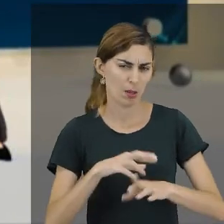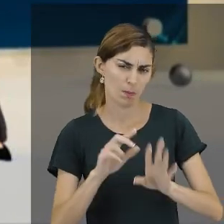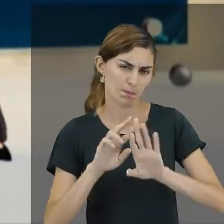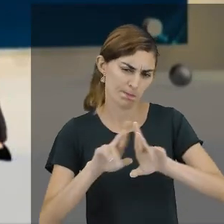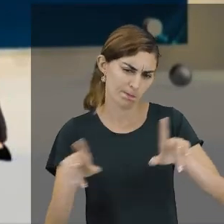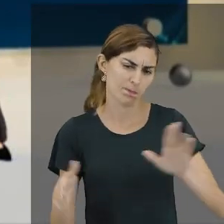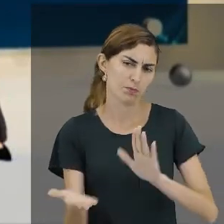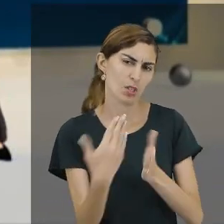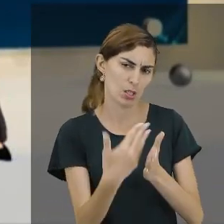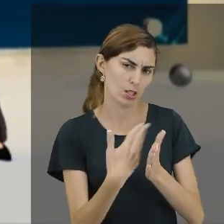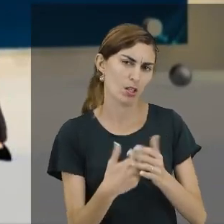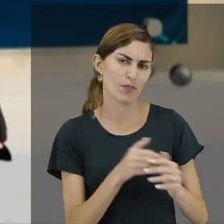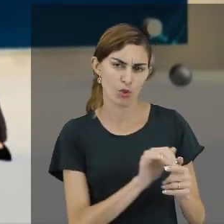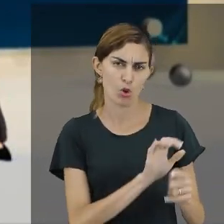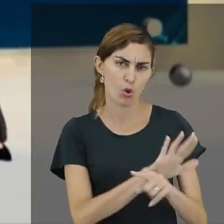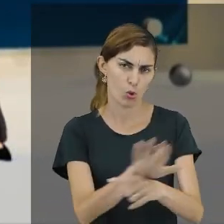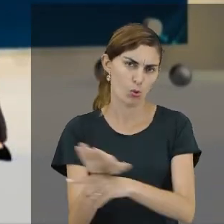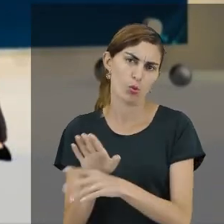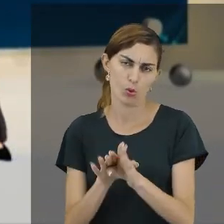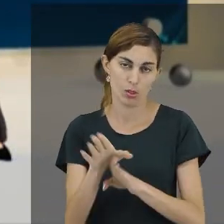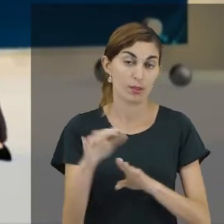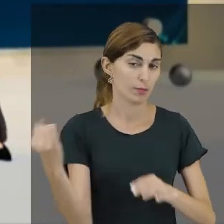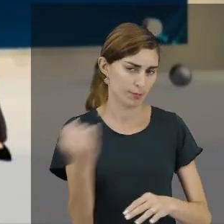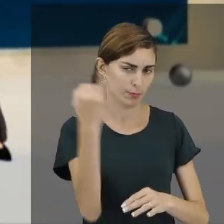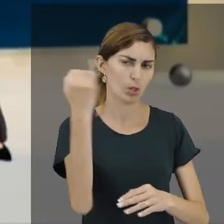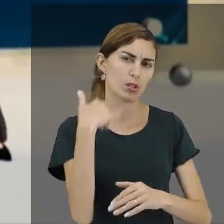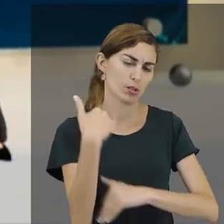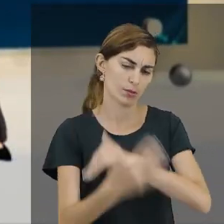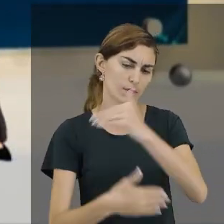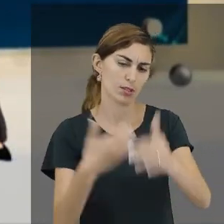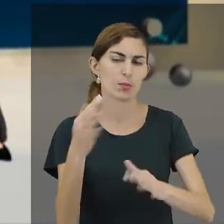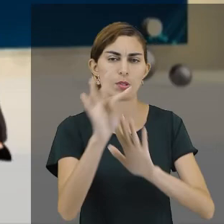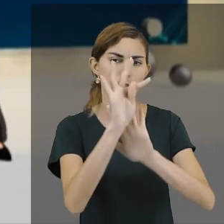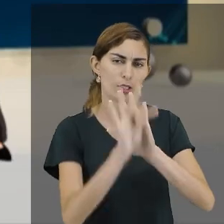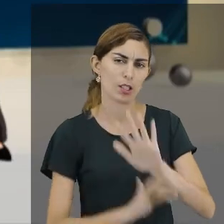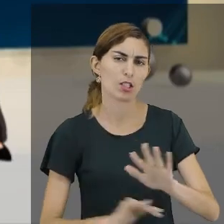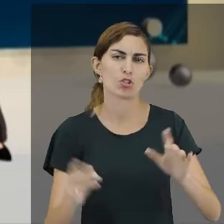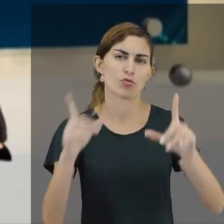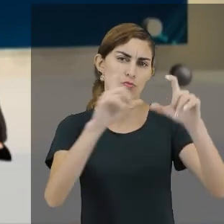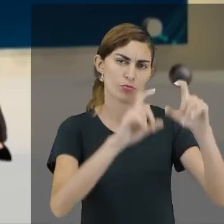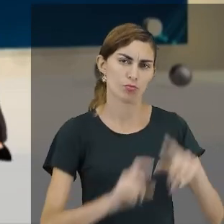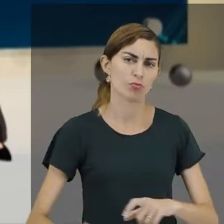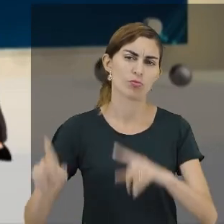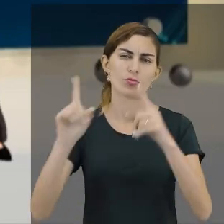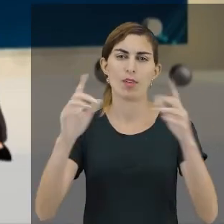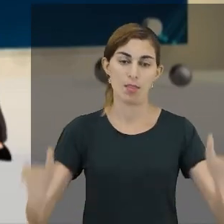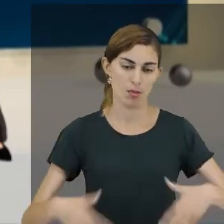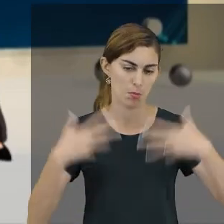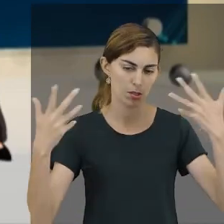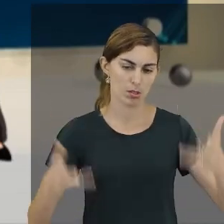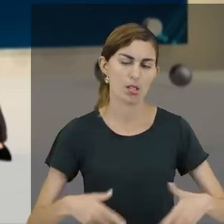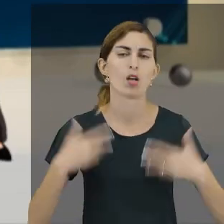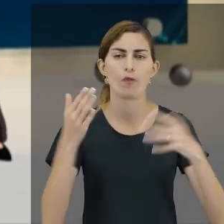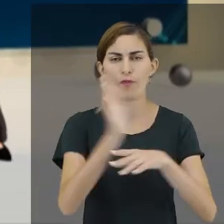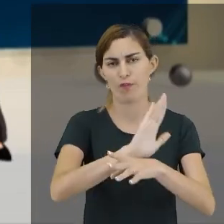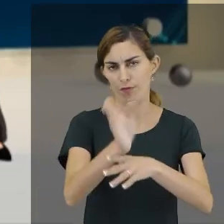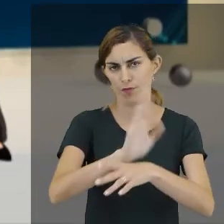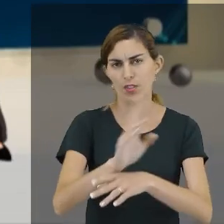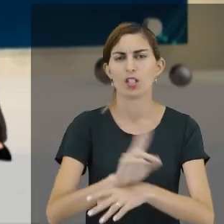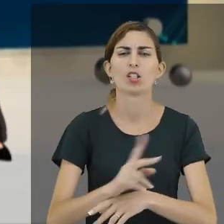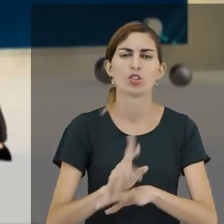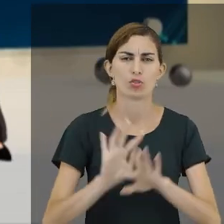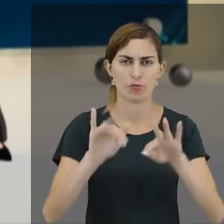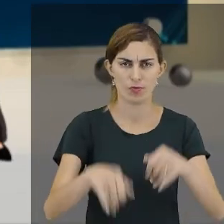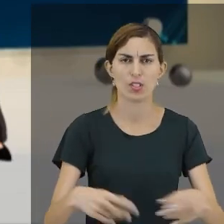Existem muitos livros que oferecem orientações importantes para o desenvolvimento de textos, ilustrações, animações e vídeos